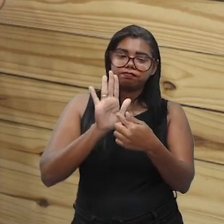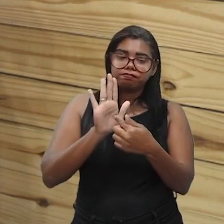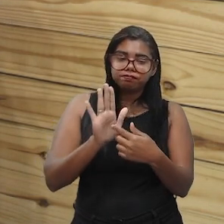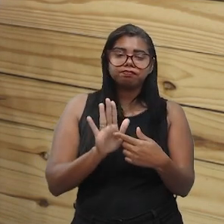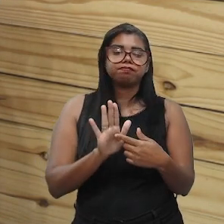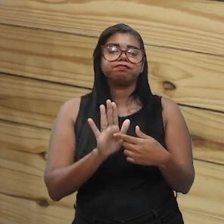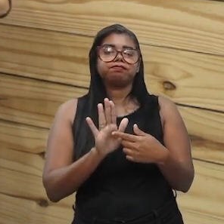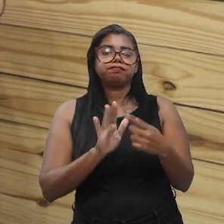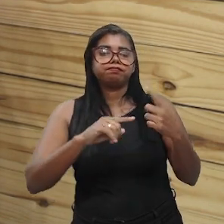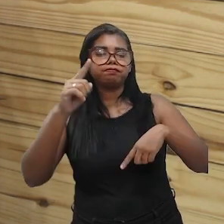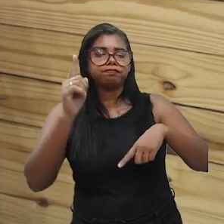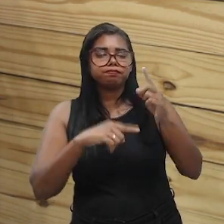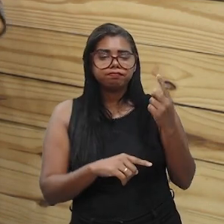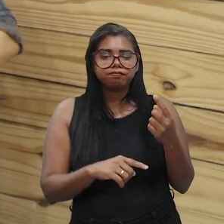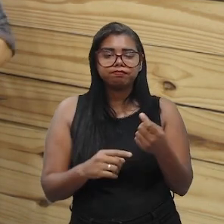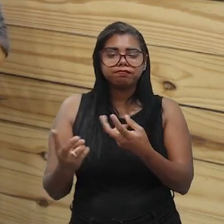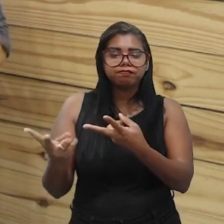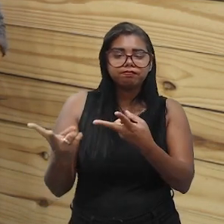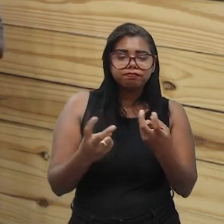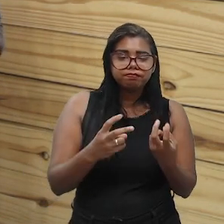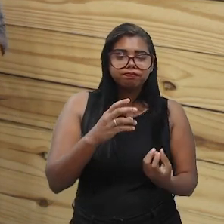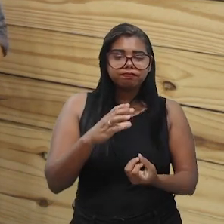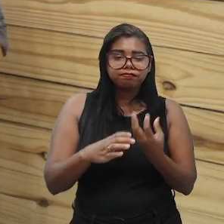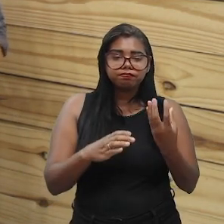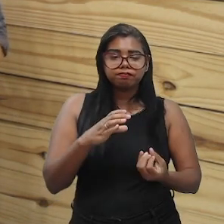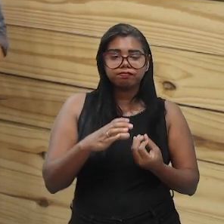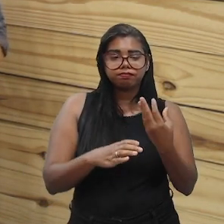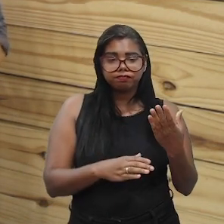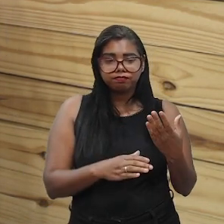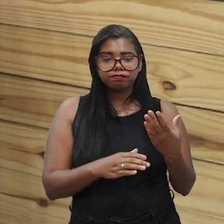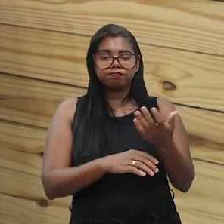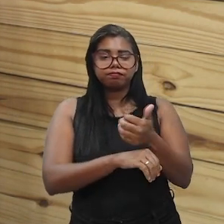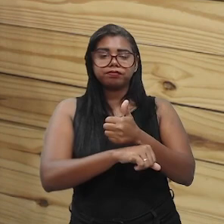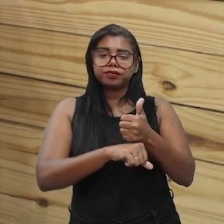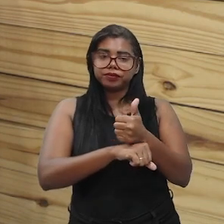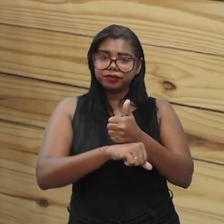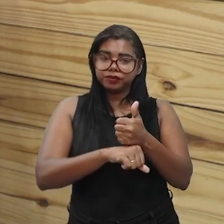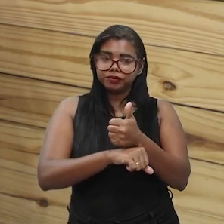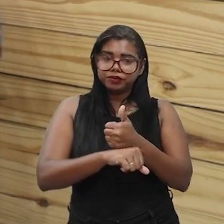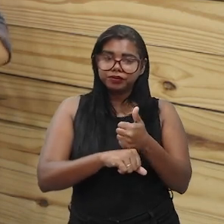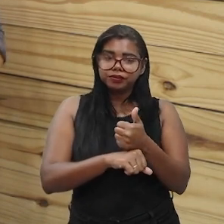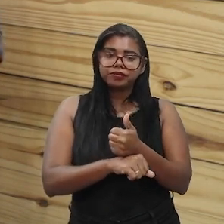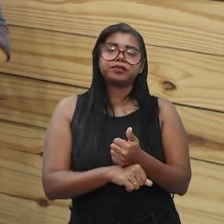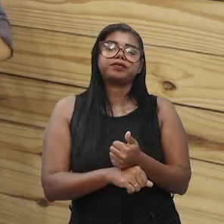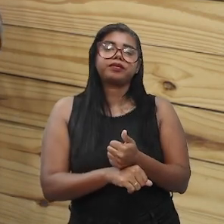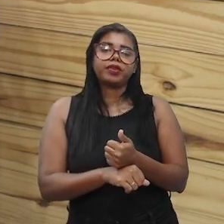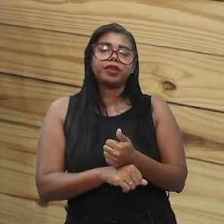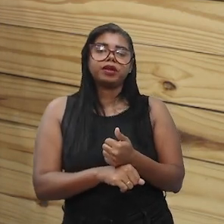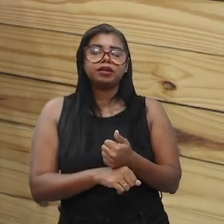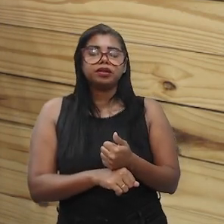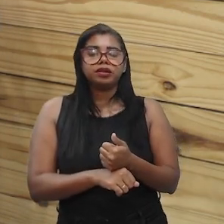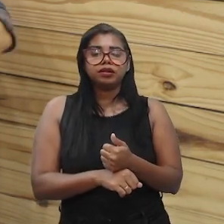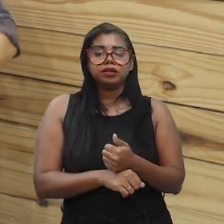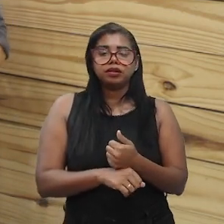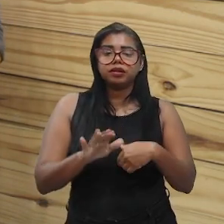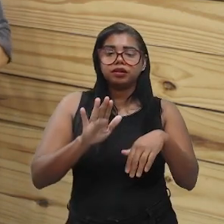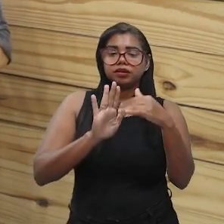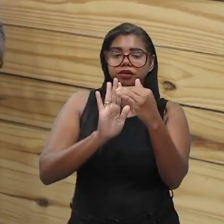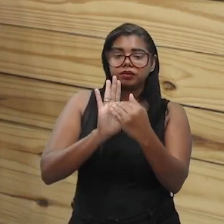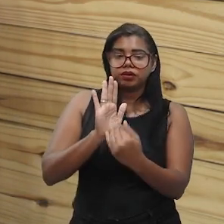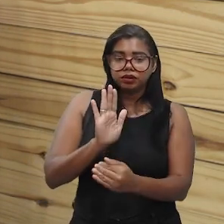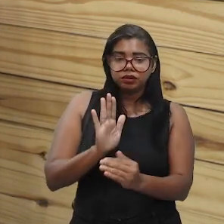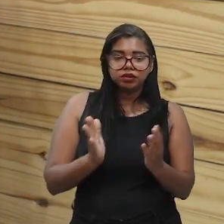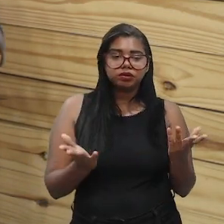buscar oportunidades ou novas oportunidades dentro do seu segmento profissional. Exemplo, promoções de emprego ou buscar outros nichos de